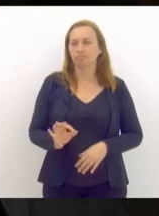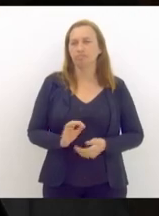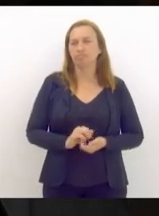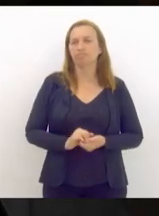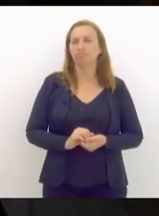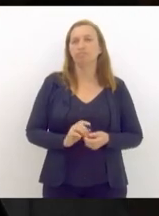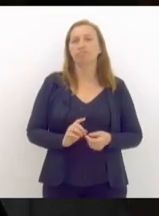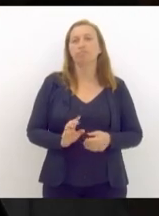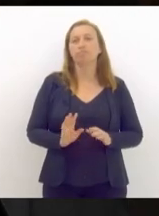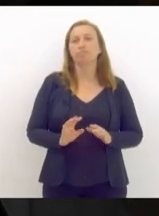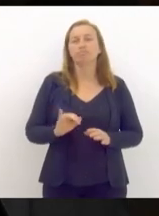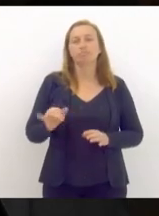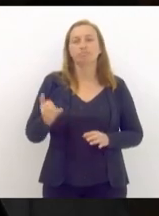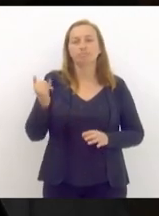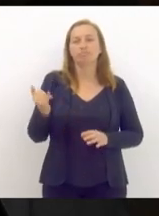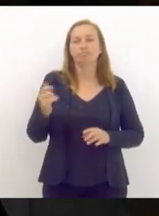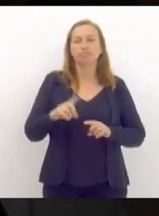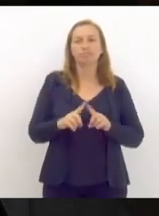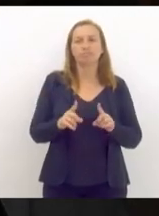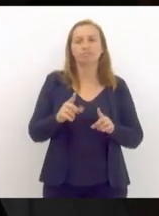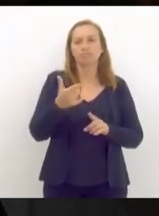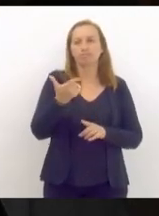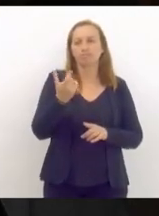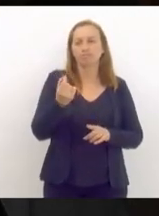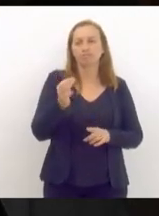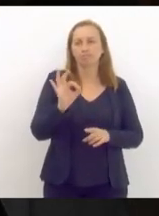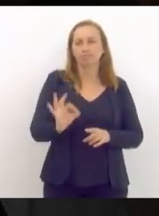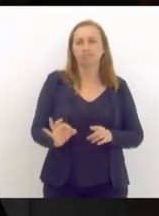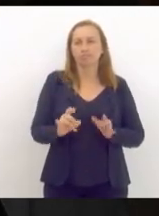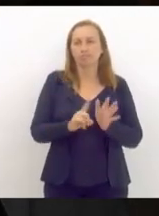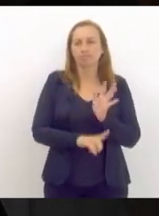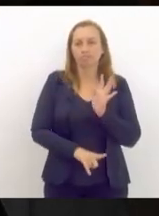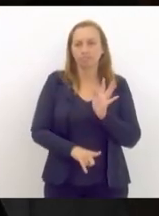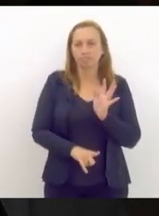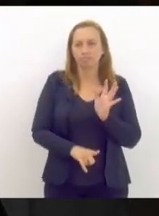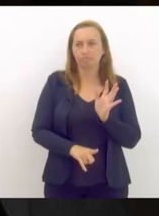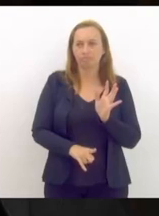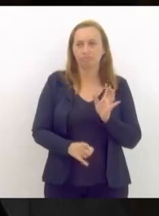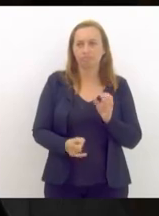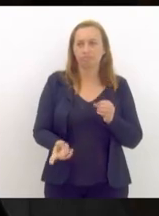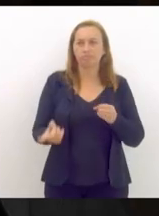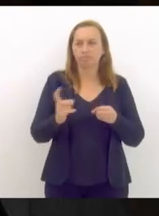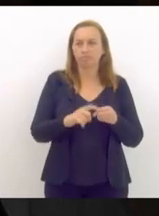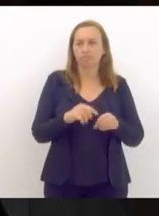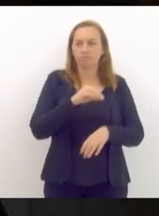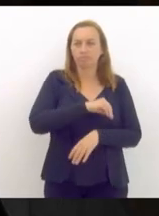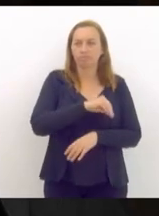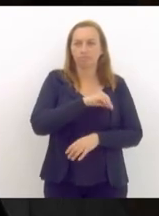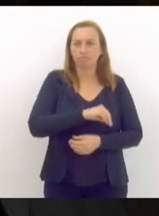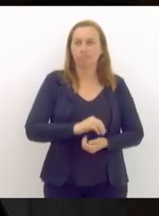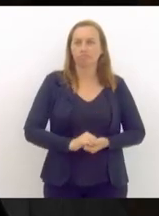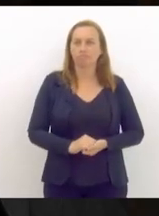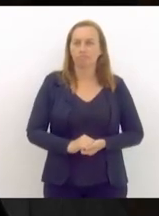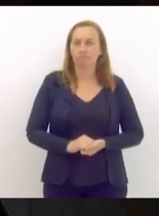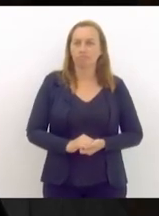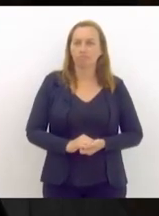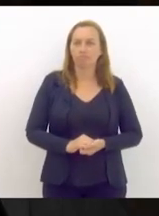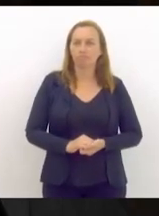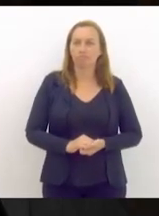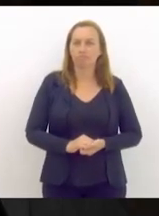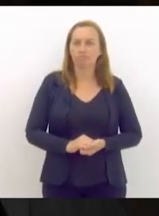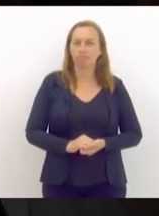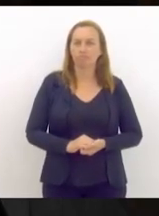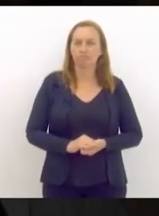Só que foi menos de 20% de recomposição salarial. E a